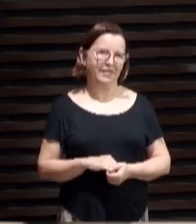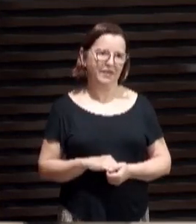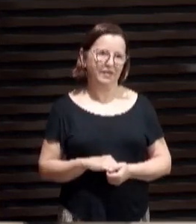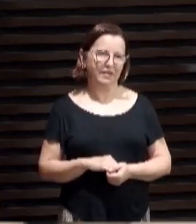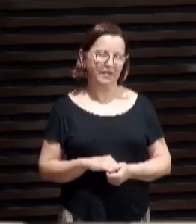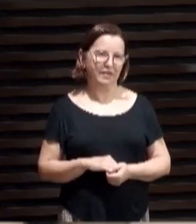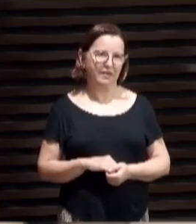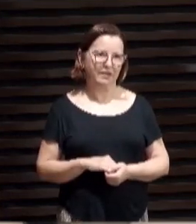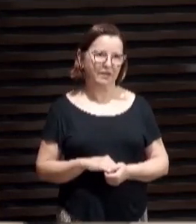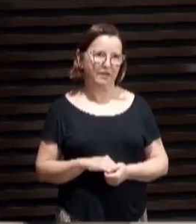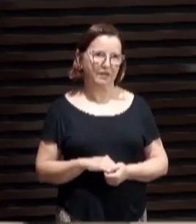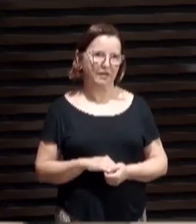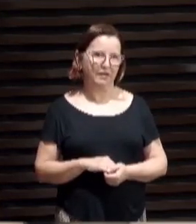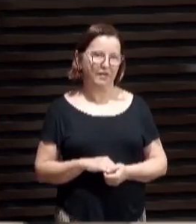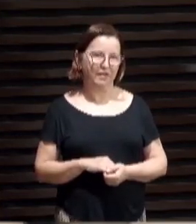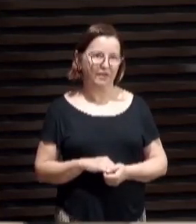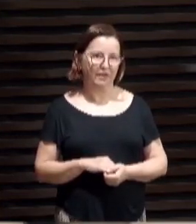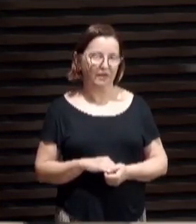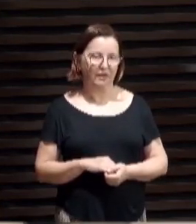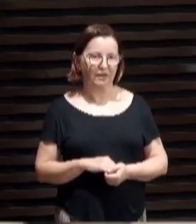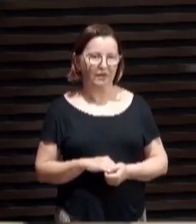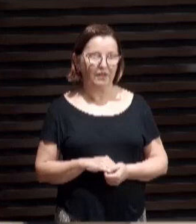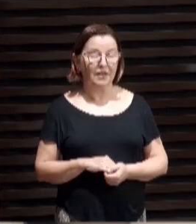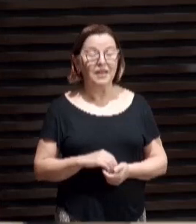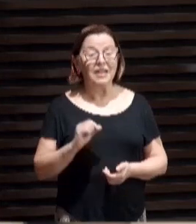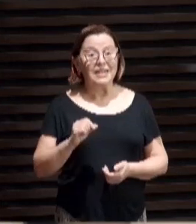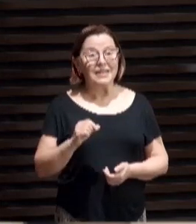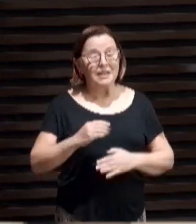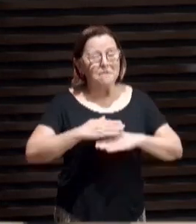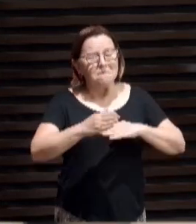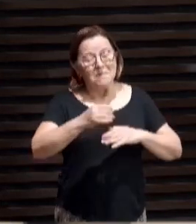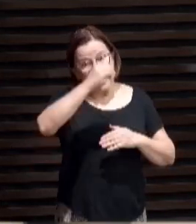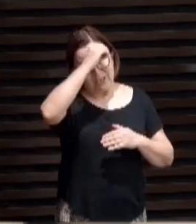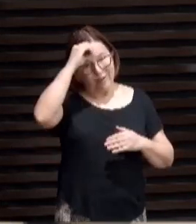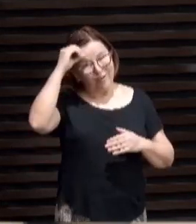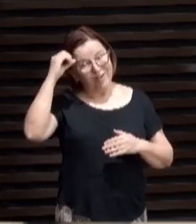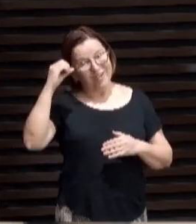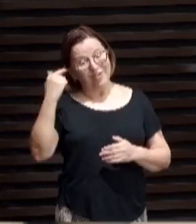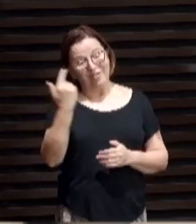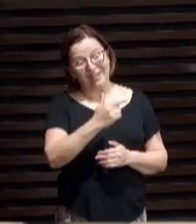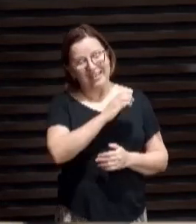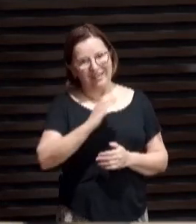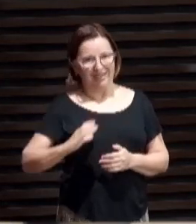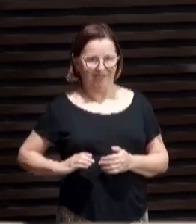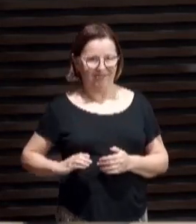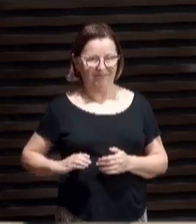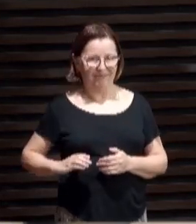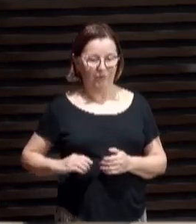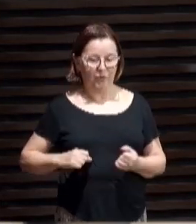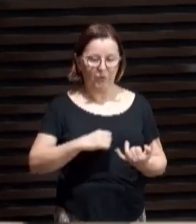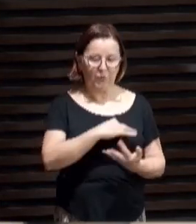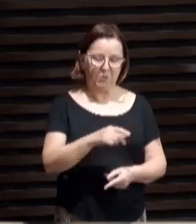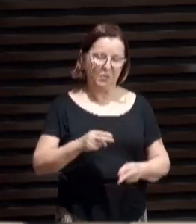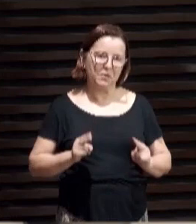Quem é mais inocente do que Cristo? E quem foi mais perseguido? O mundo continua sendo um